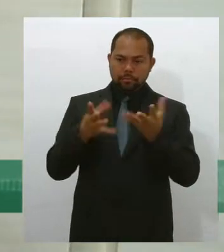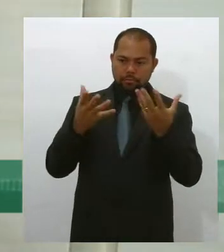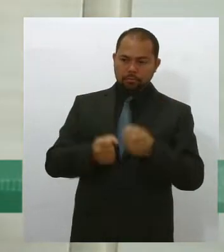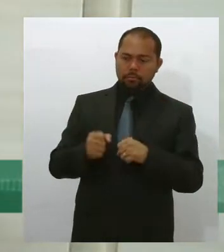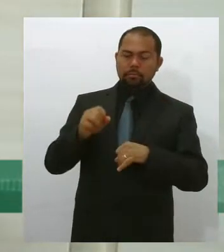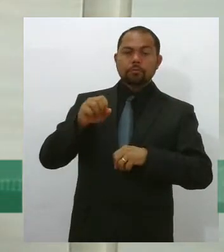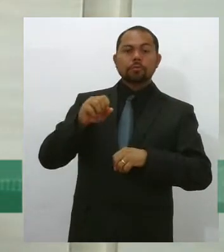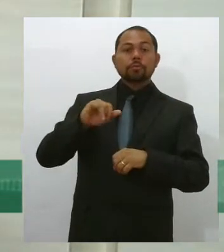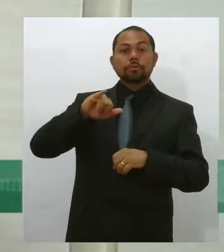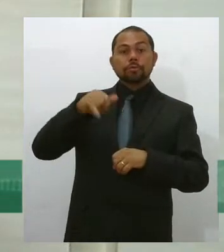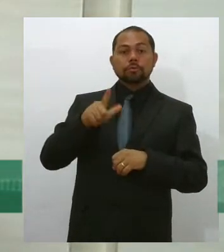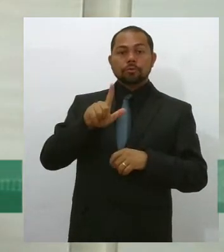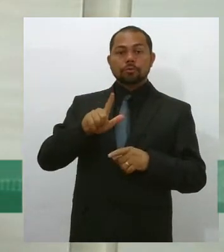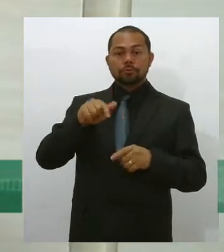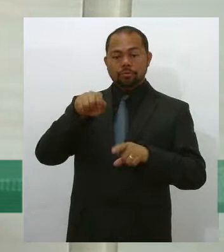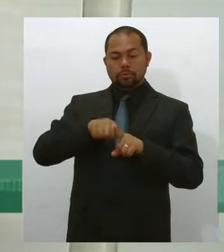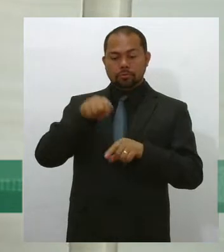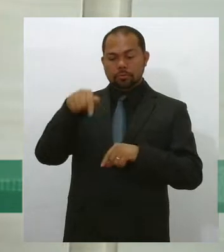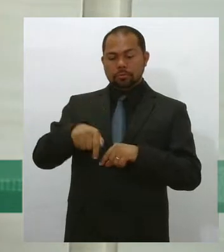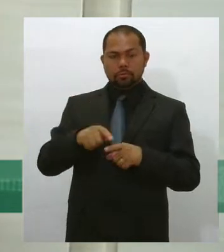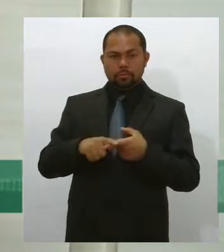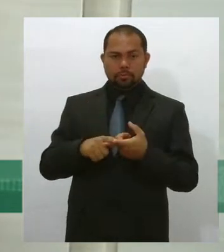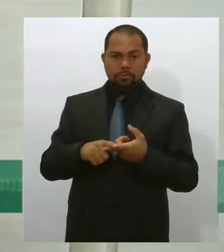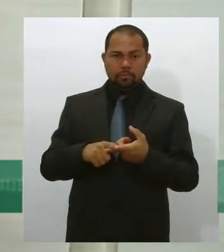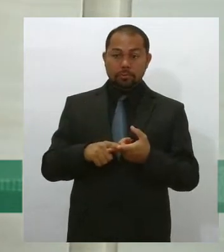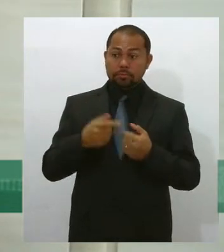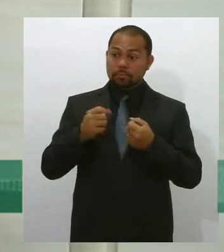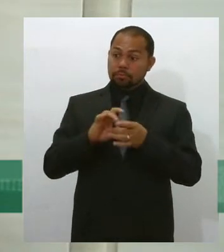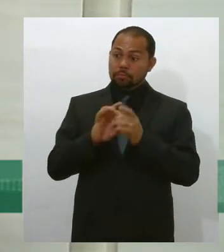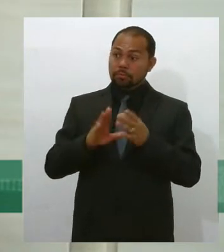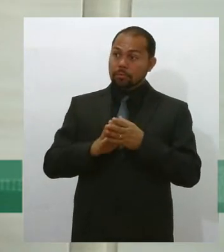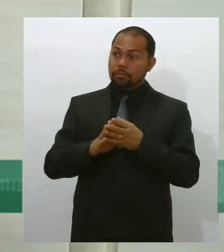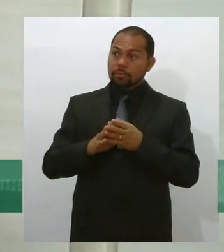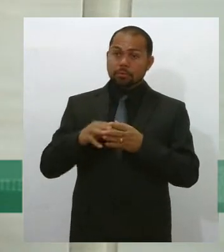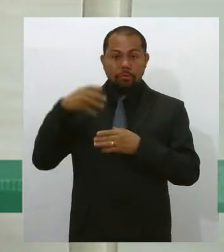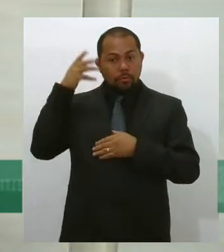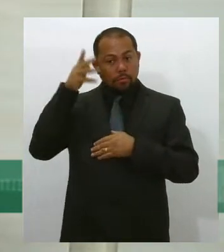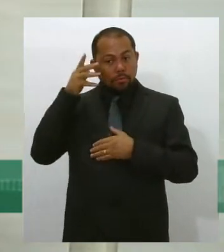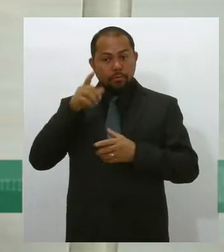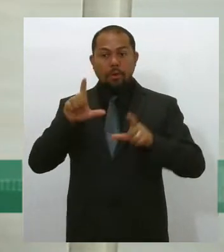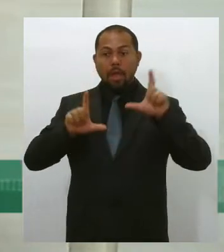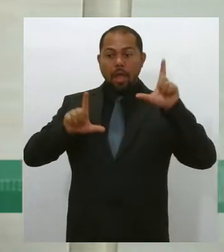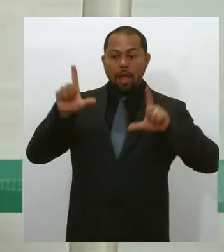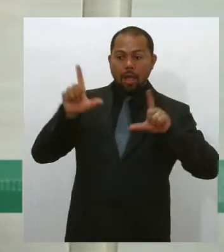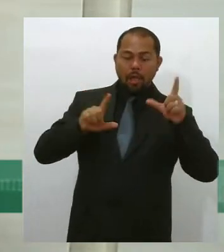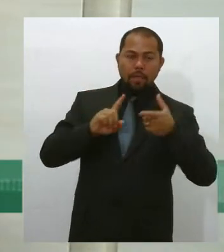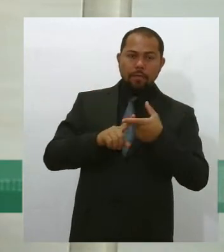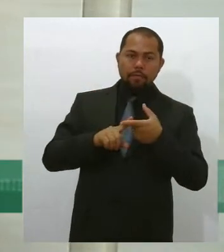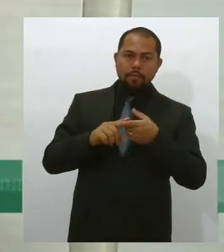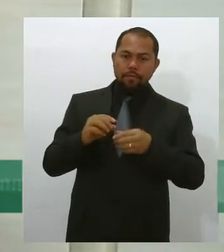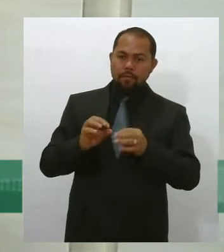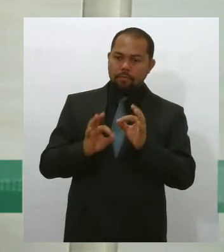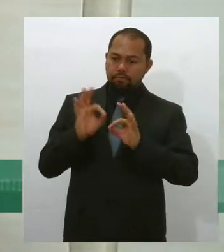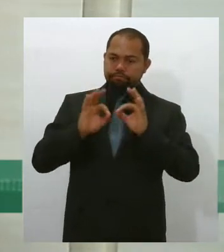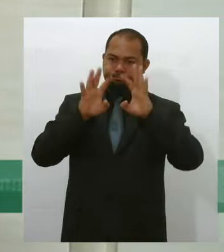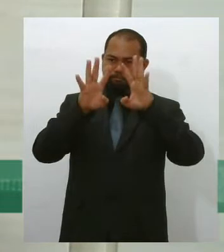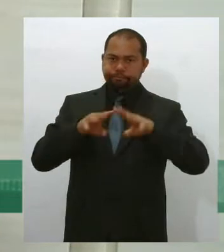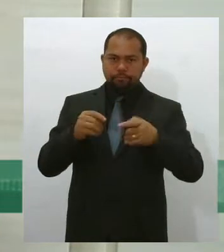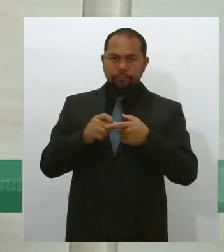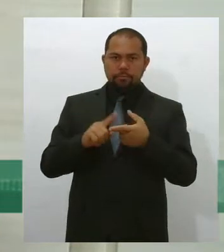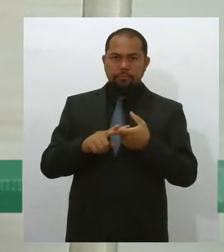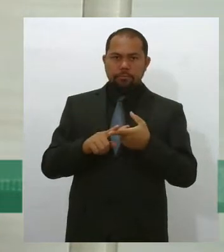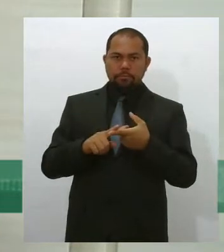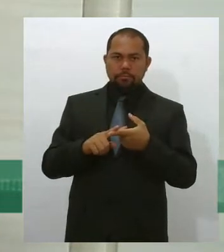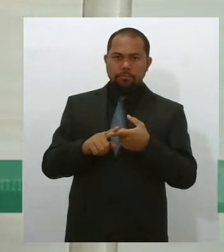ano permite que emissoras de rádio e de televisão Construa um toda a sua programação a partir de programas produzidos de forma